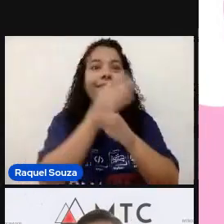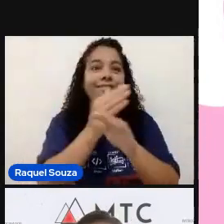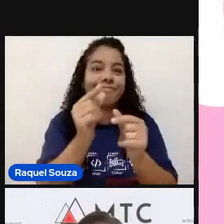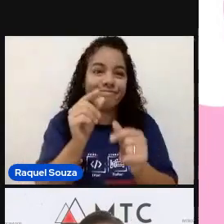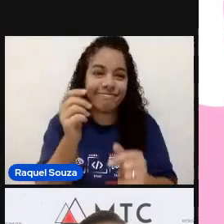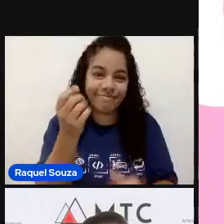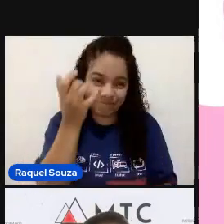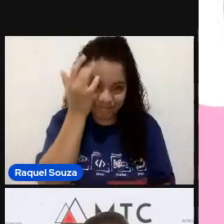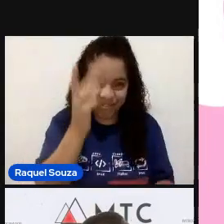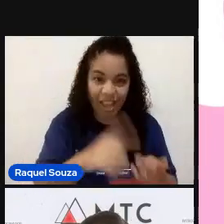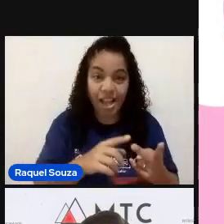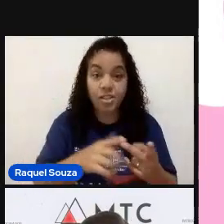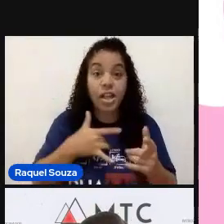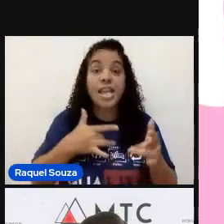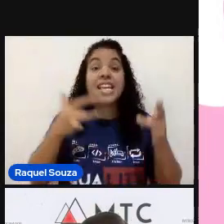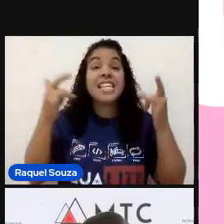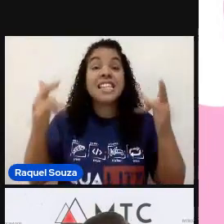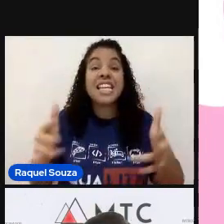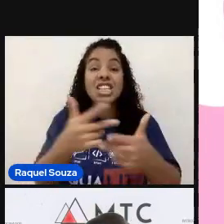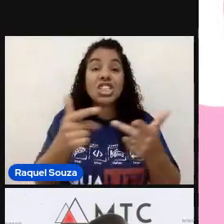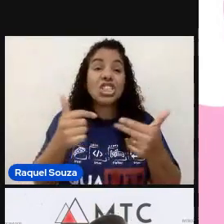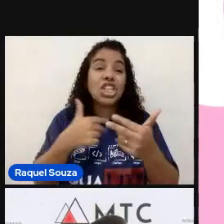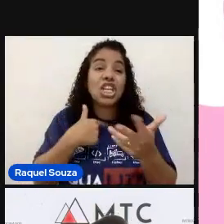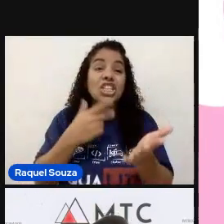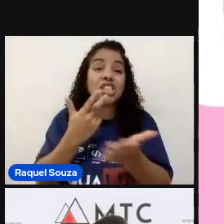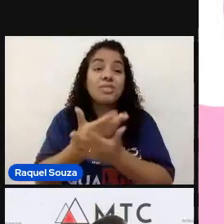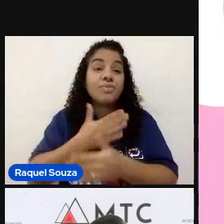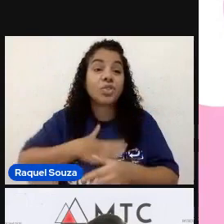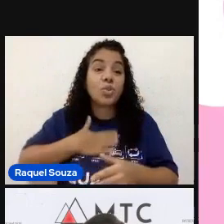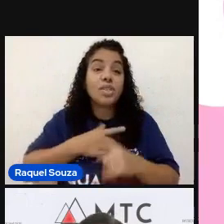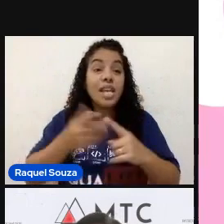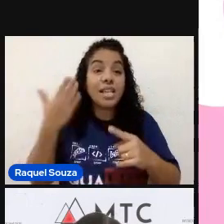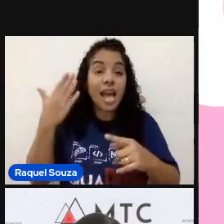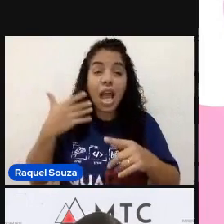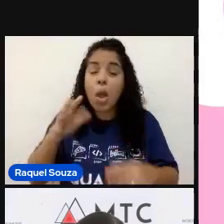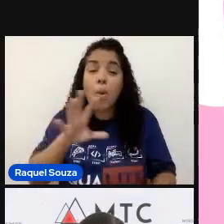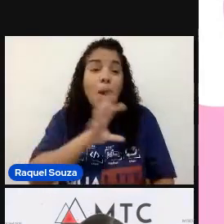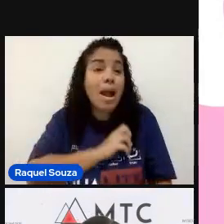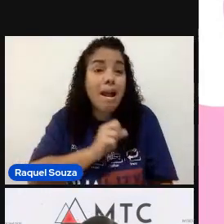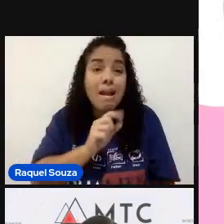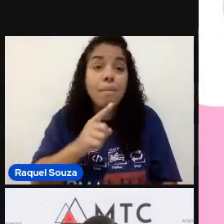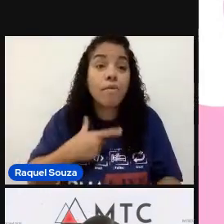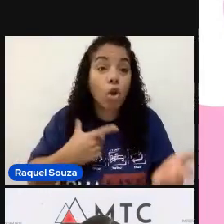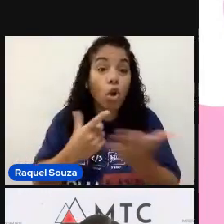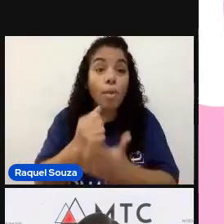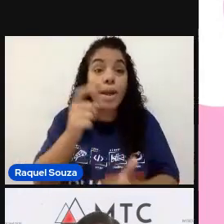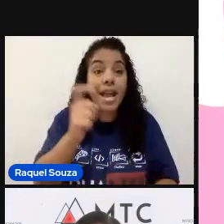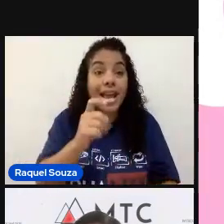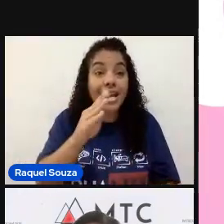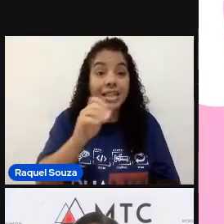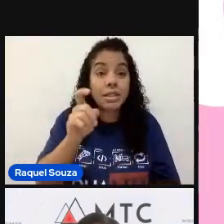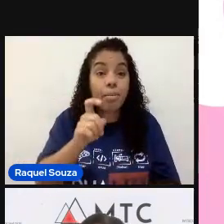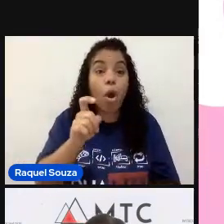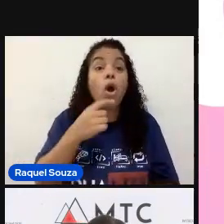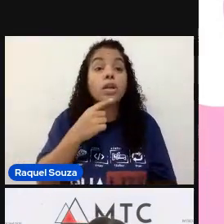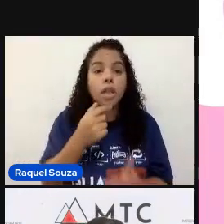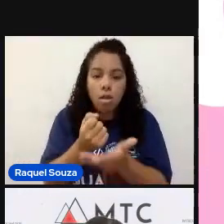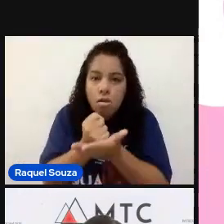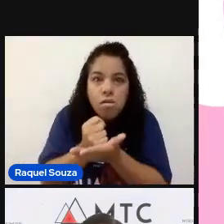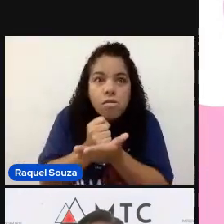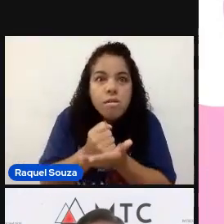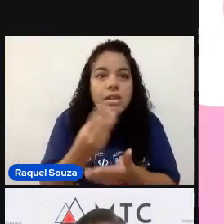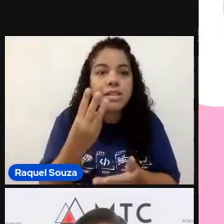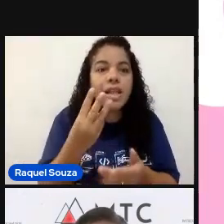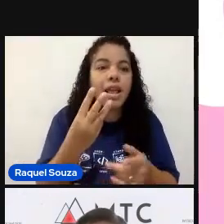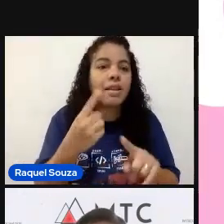Desistir de hobbies porque acabava entediada. Eu amava, eu comprei um Xbox, eu só joguei umas 3 vezes, porque depois ficou